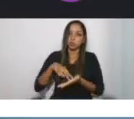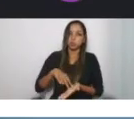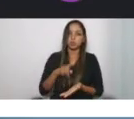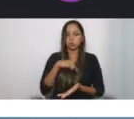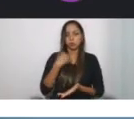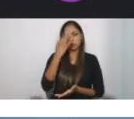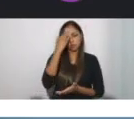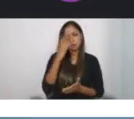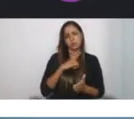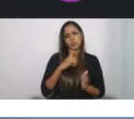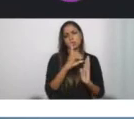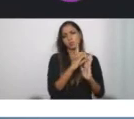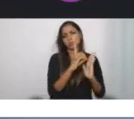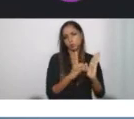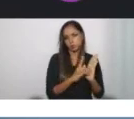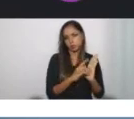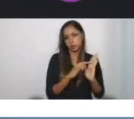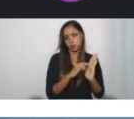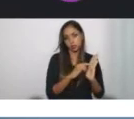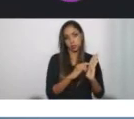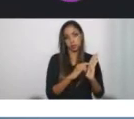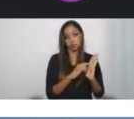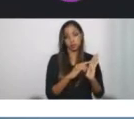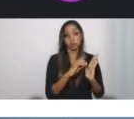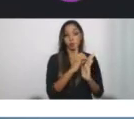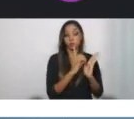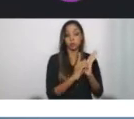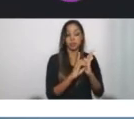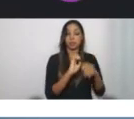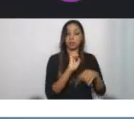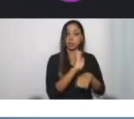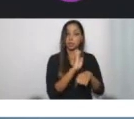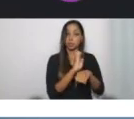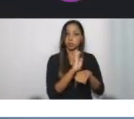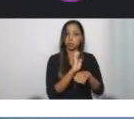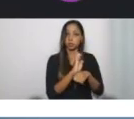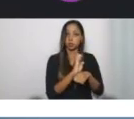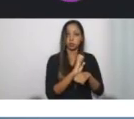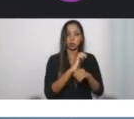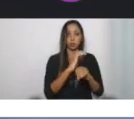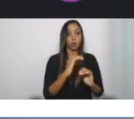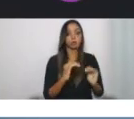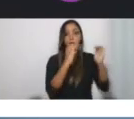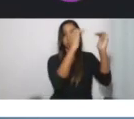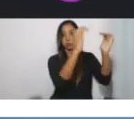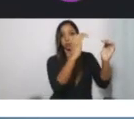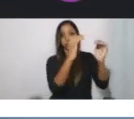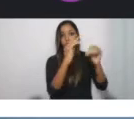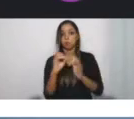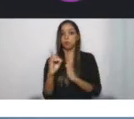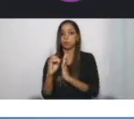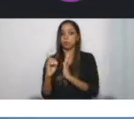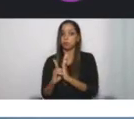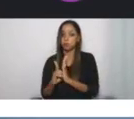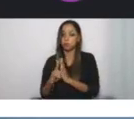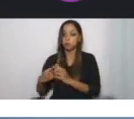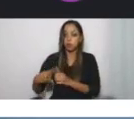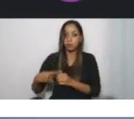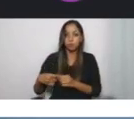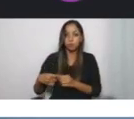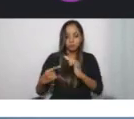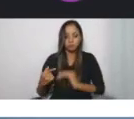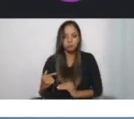que ele se sobrepõe ao decreto municipal diante das últimas decisões judiciais que nós temos acompanhando. Mas no momento